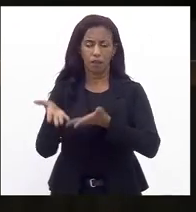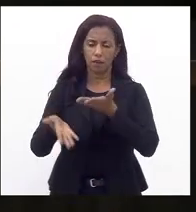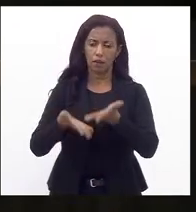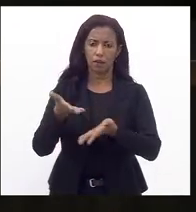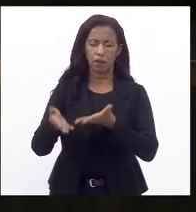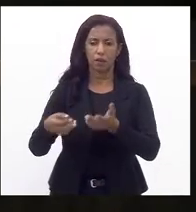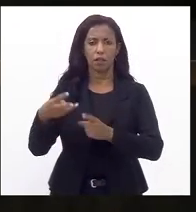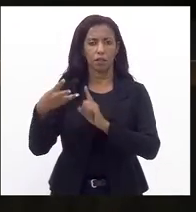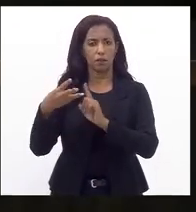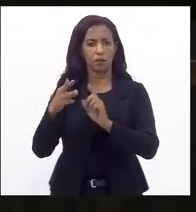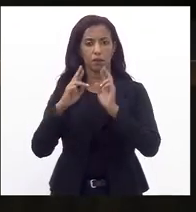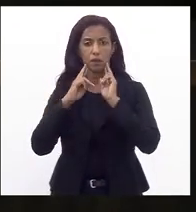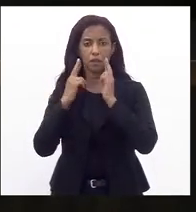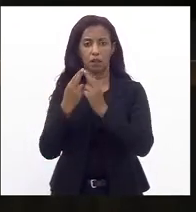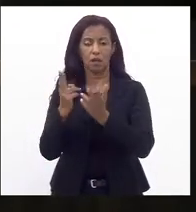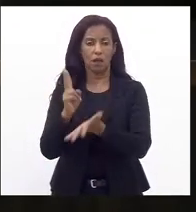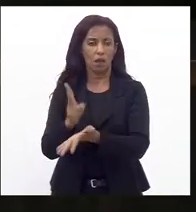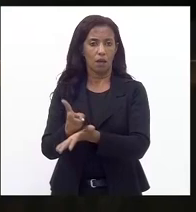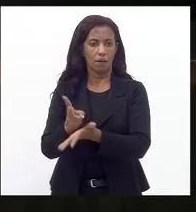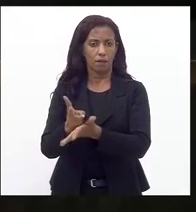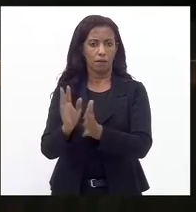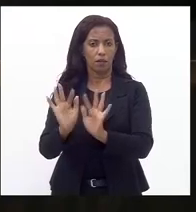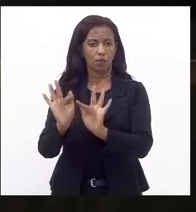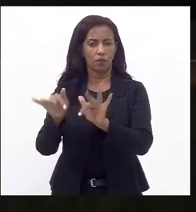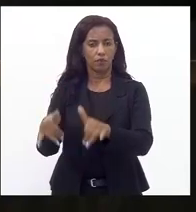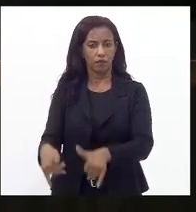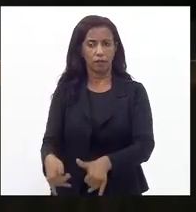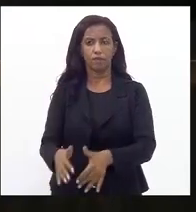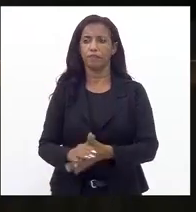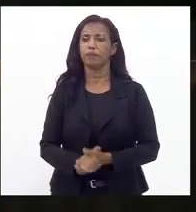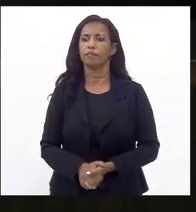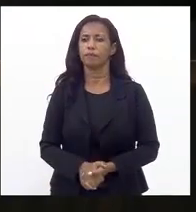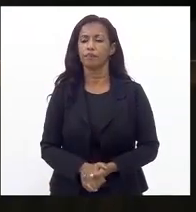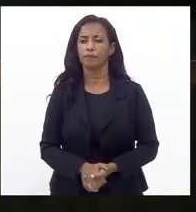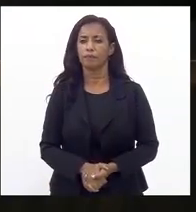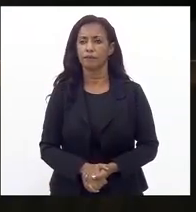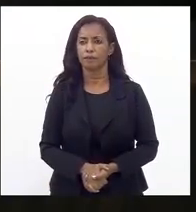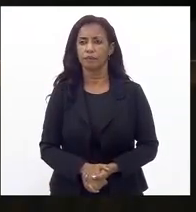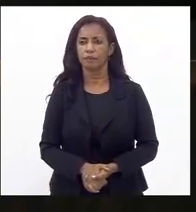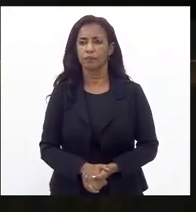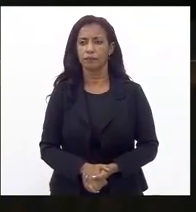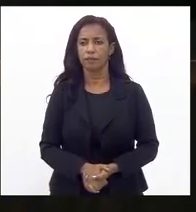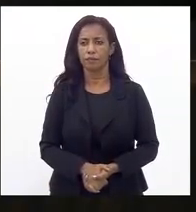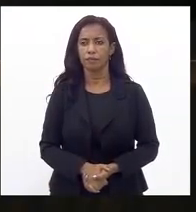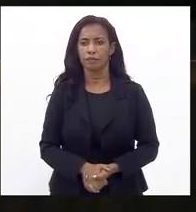na terceira sessão extraordinária mesmo está em ser rápida